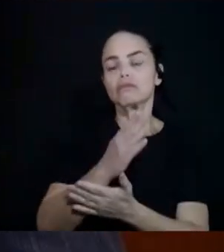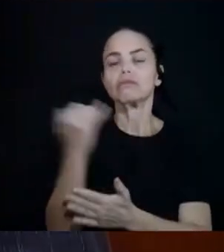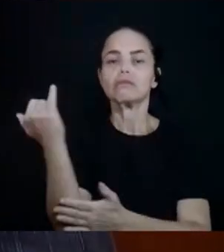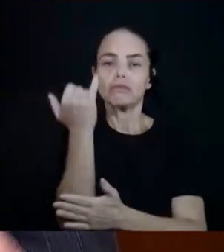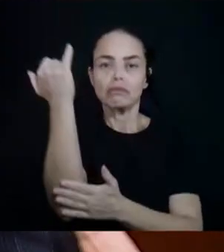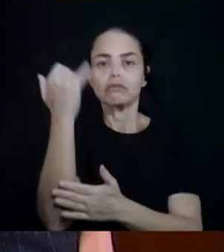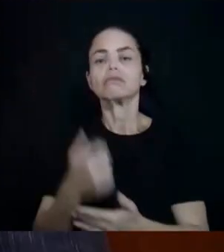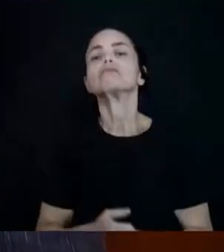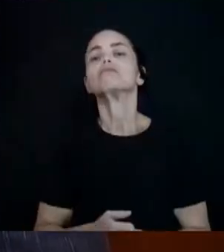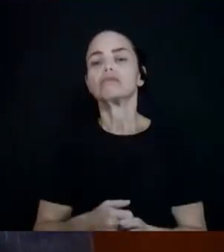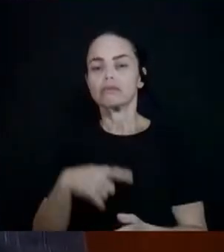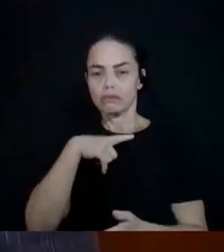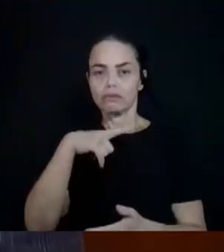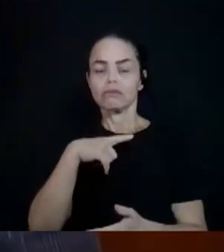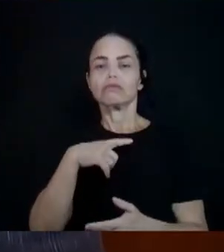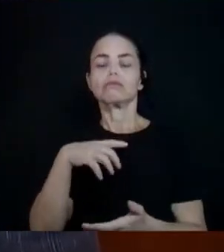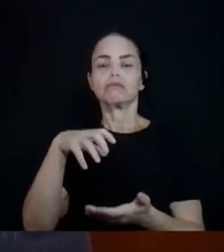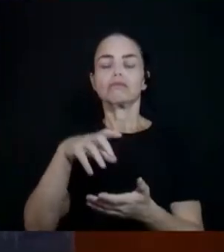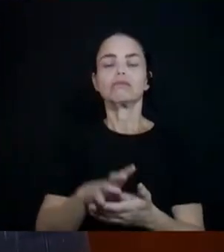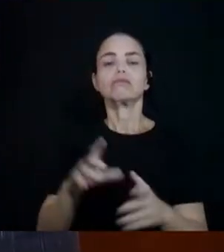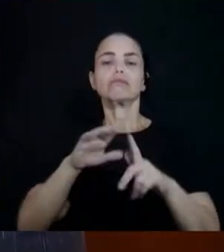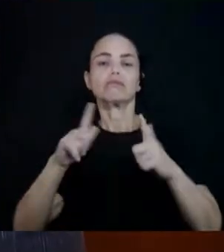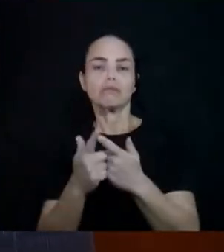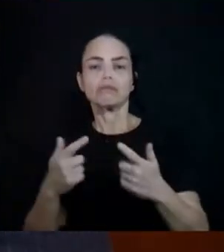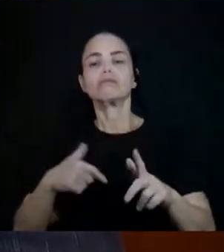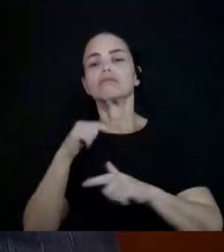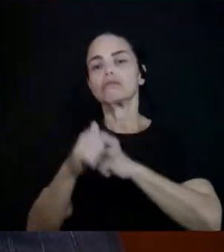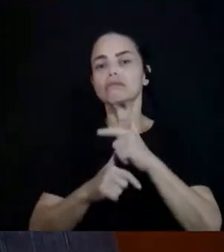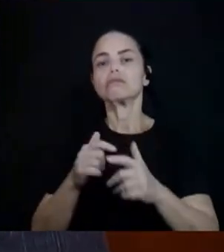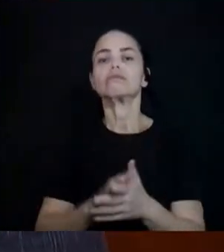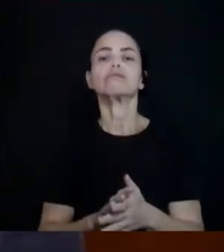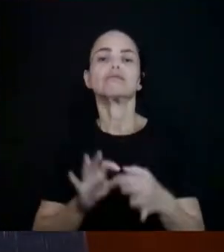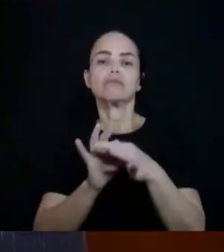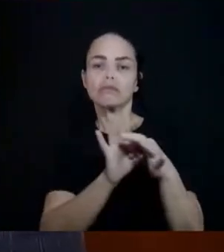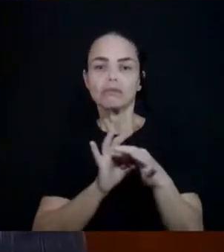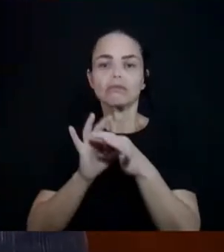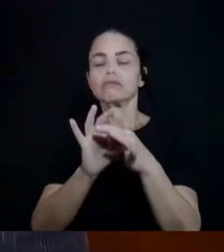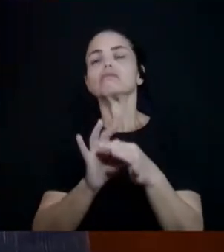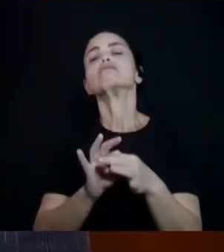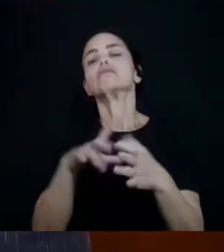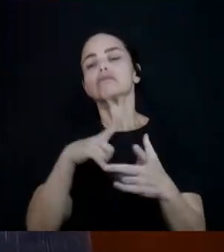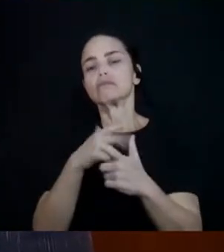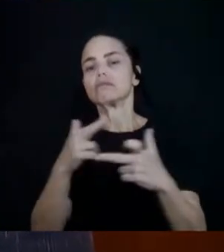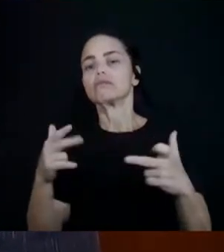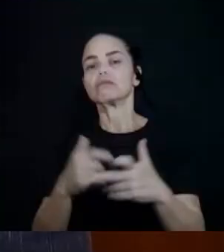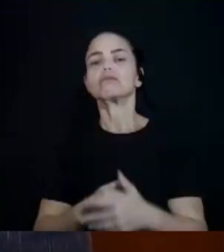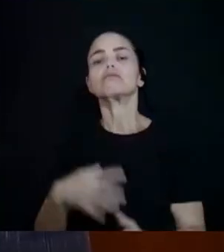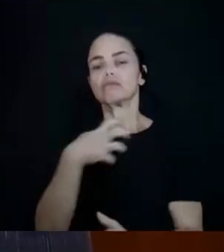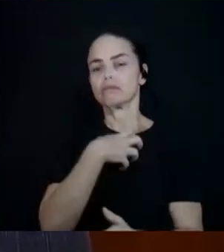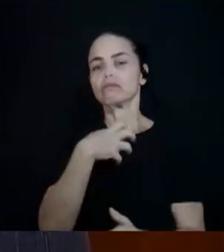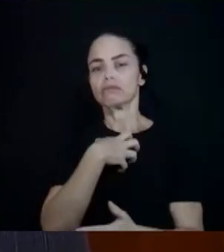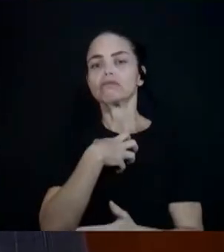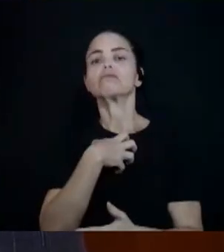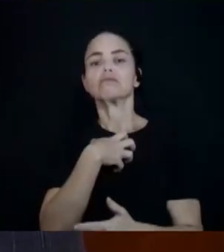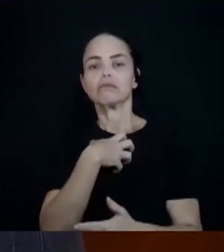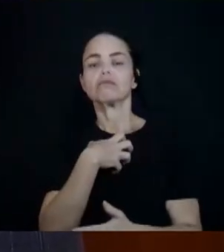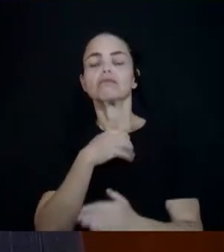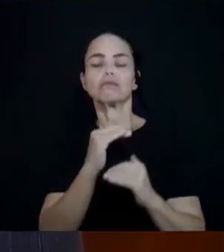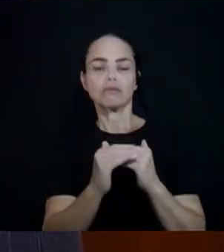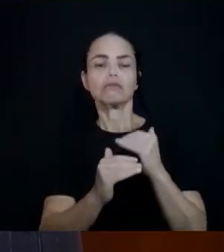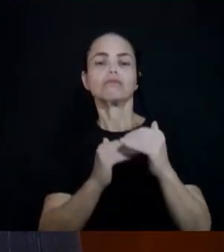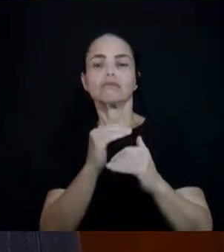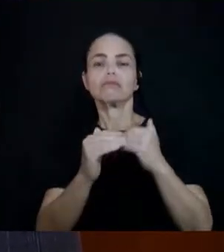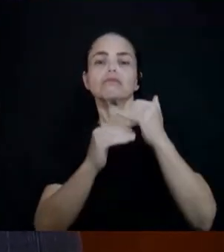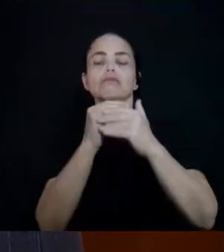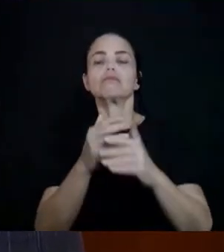que ela tenha uma unidade, ela tenha um grupo que possa trabalhar de uma forma conjunta, né? Tem bastante coisa aí que eu já senti que a gente pode desenvolver. Eu acho que a